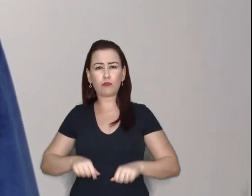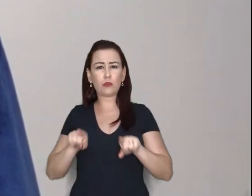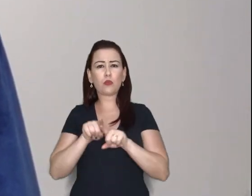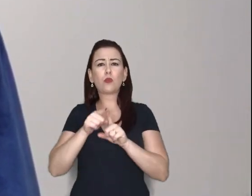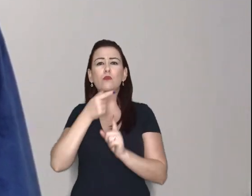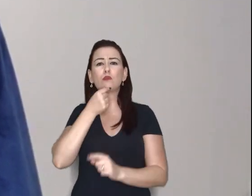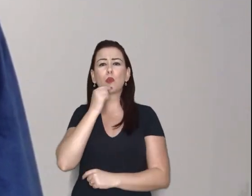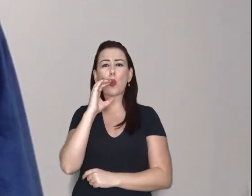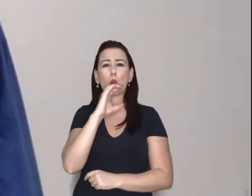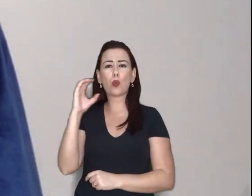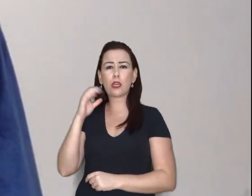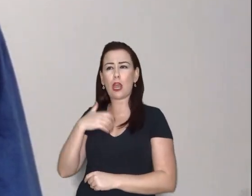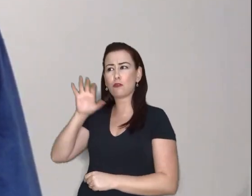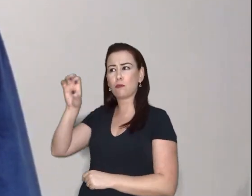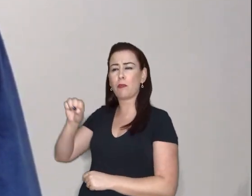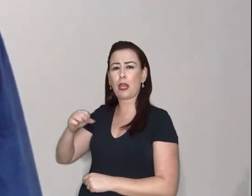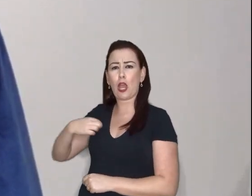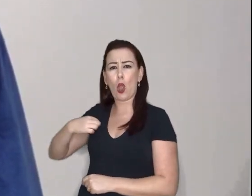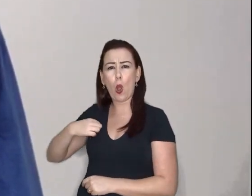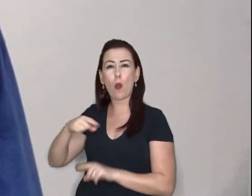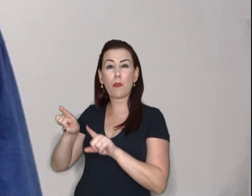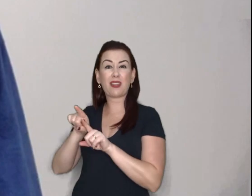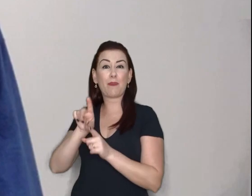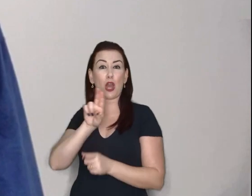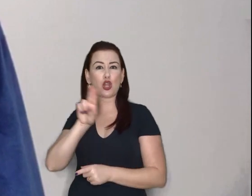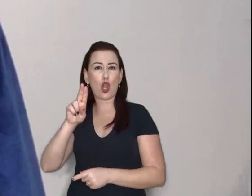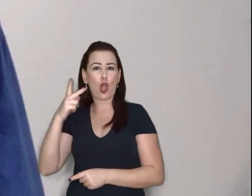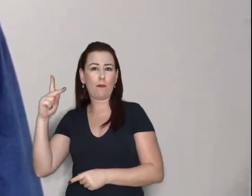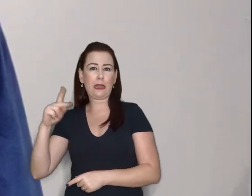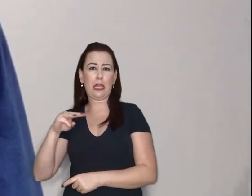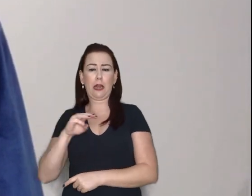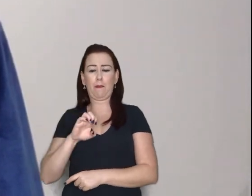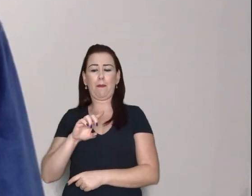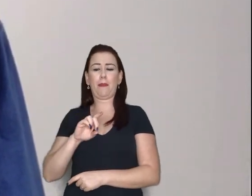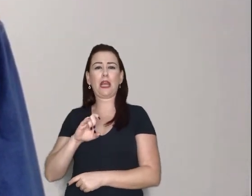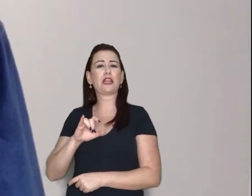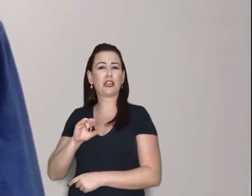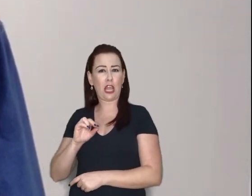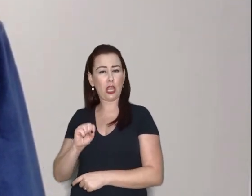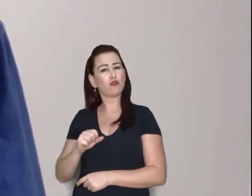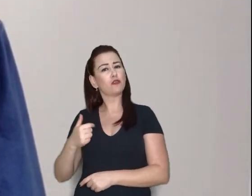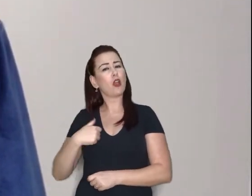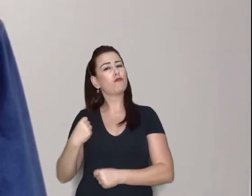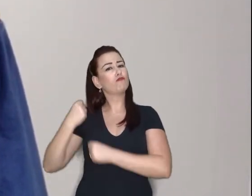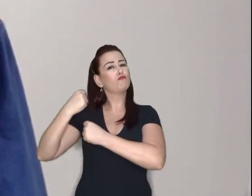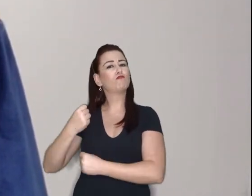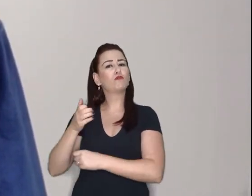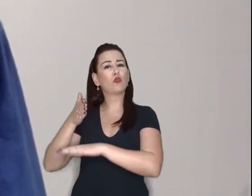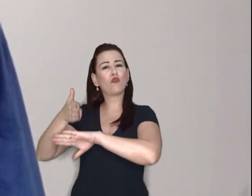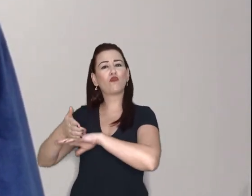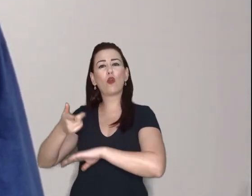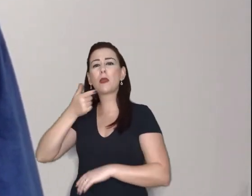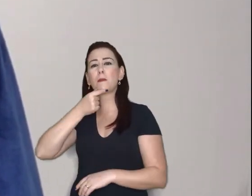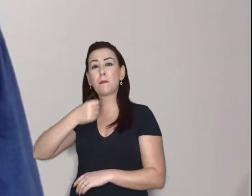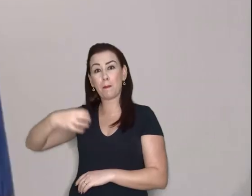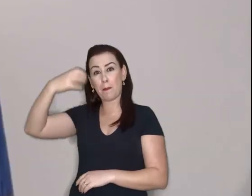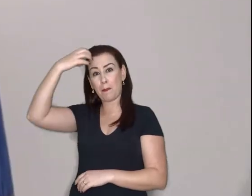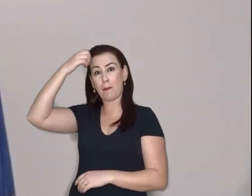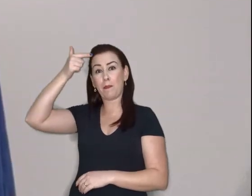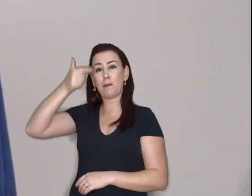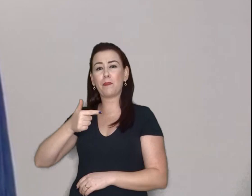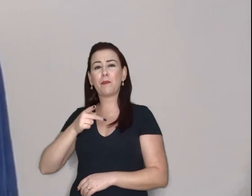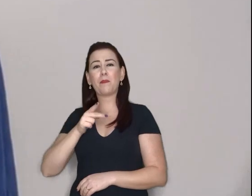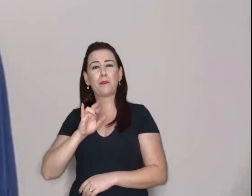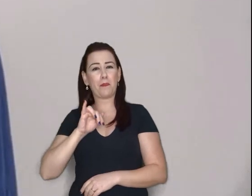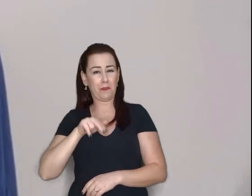cunhado, além de pegar o seu sobrenome, Medeiros, e me alistei no batalhão dos voluntários do Príncipe Dom Pedro.